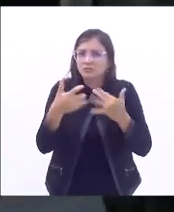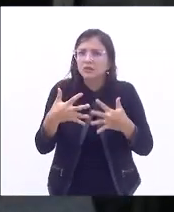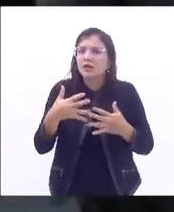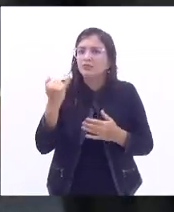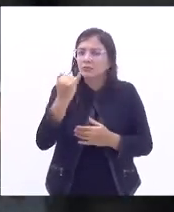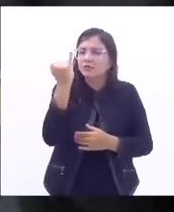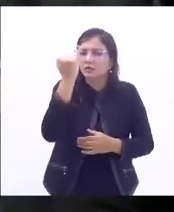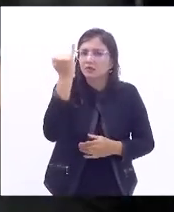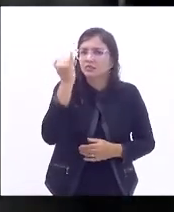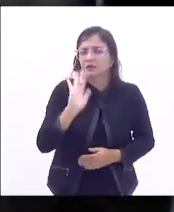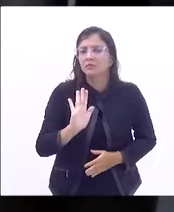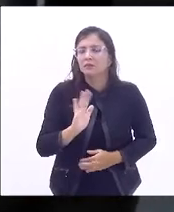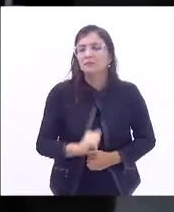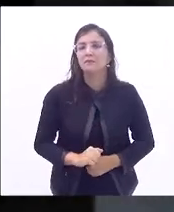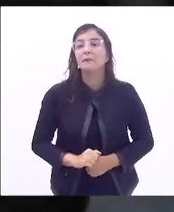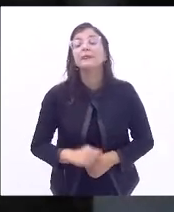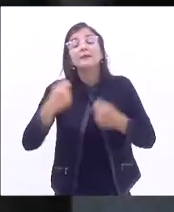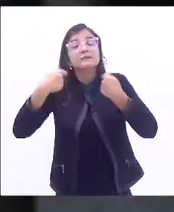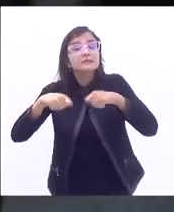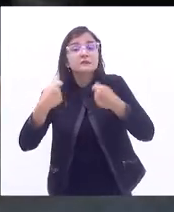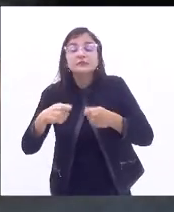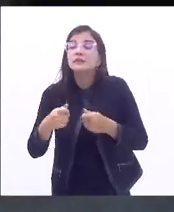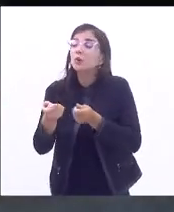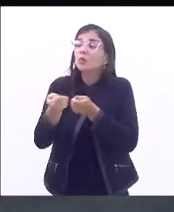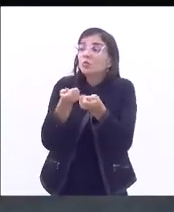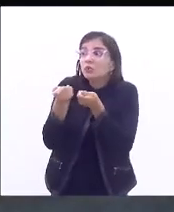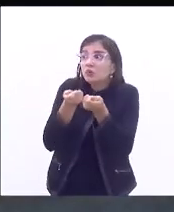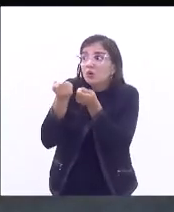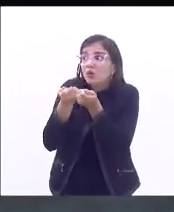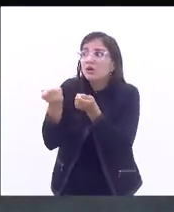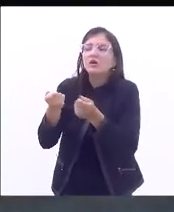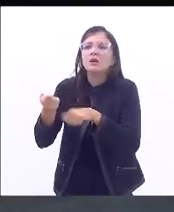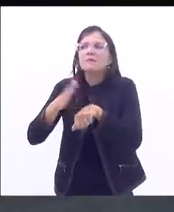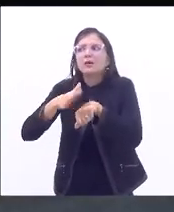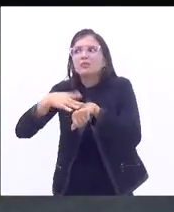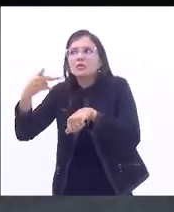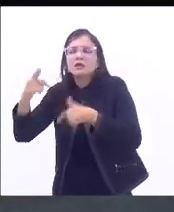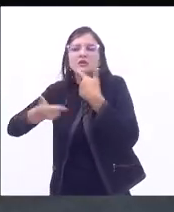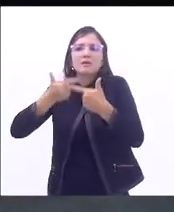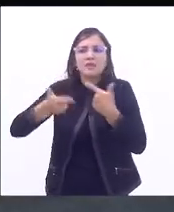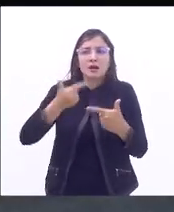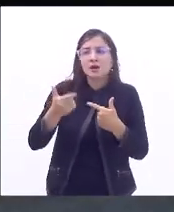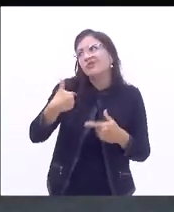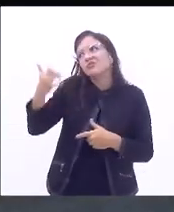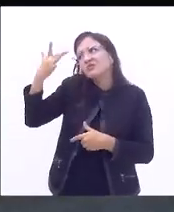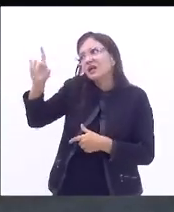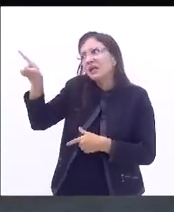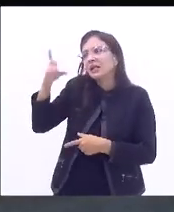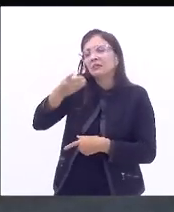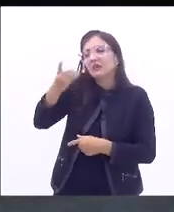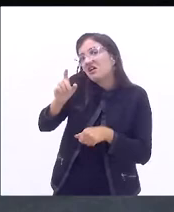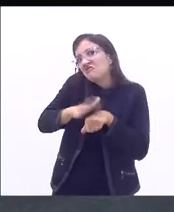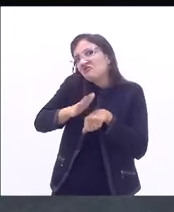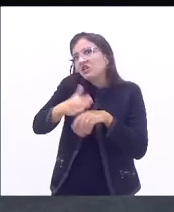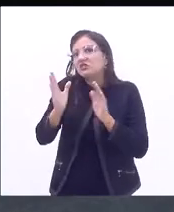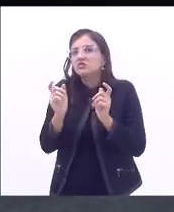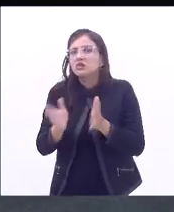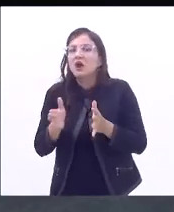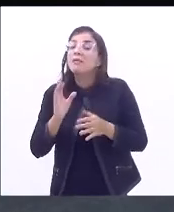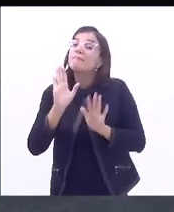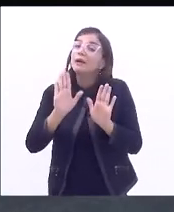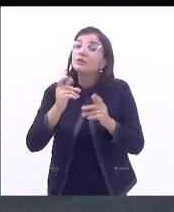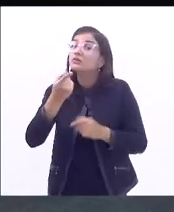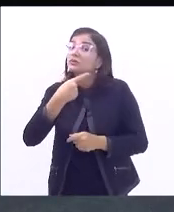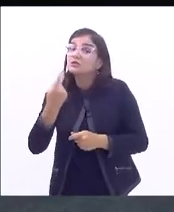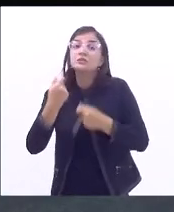controle de importação de mão de obra. Tem que ter, não sei se a deputada fez isso, mas nós temos que fazer um controle para